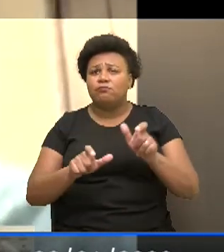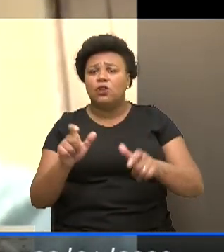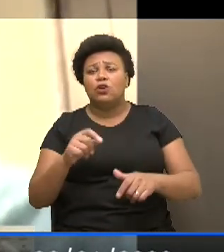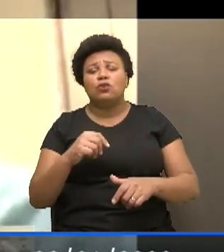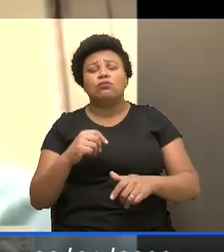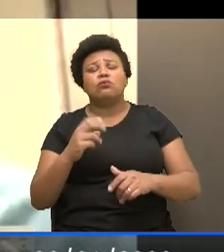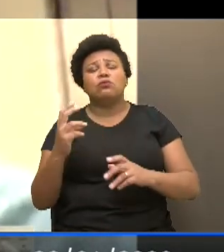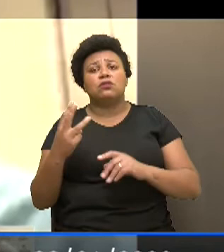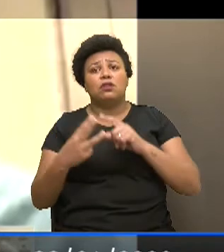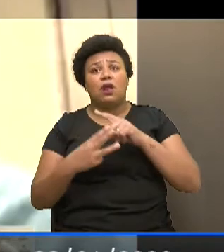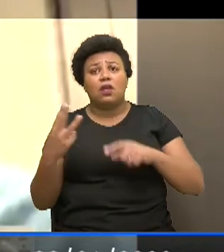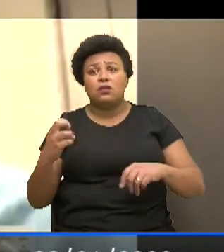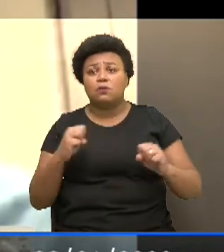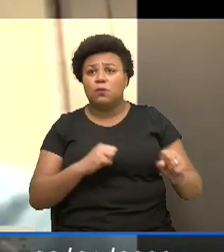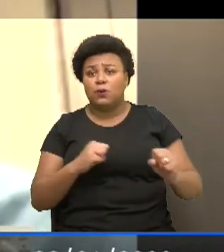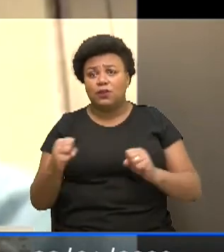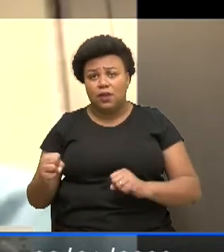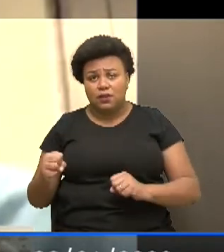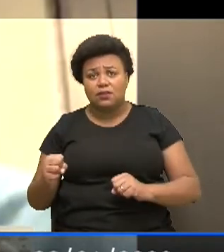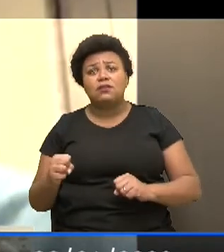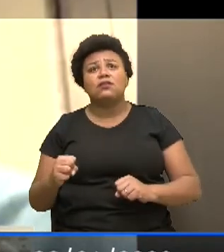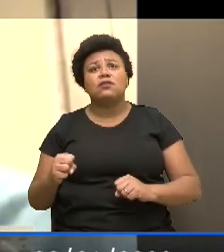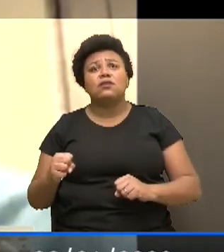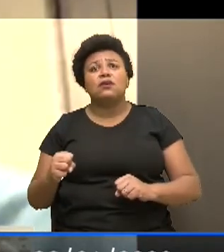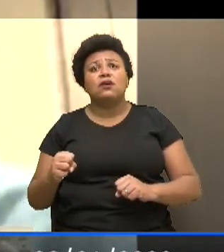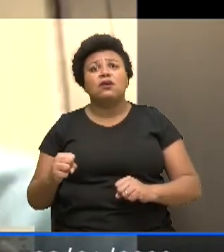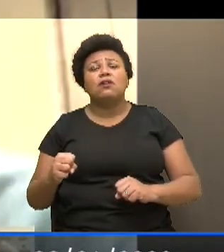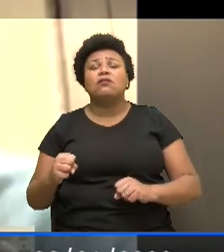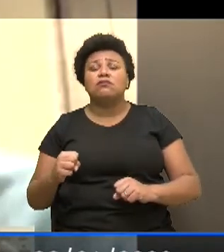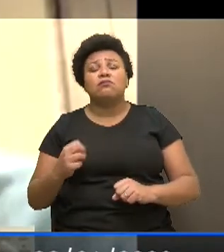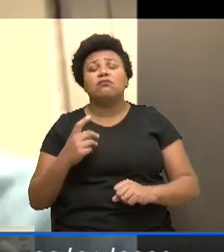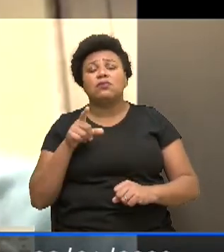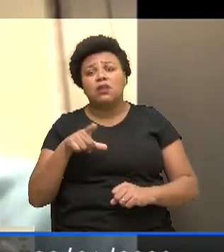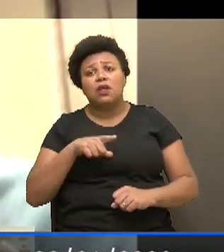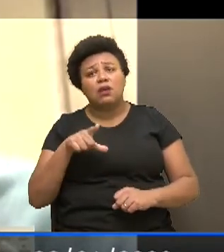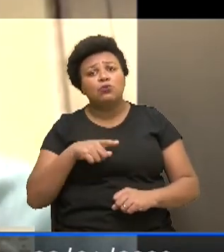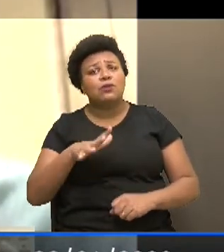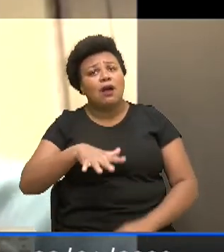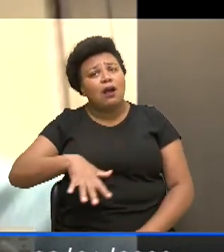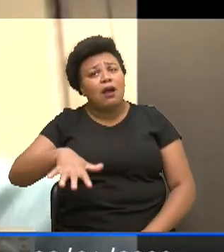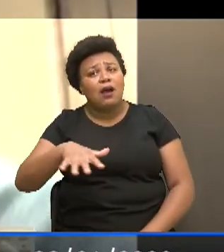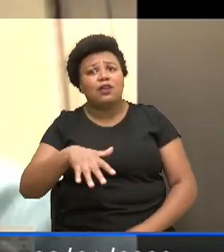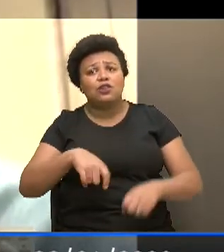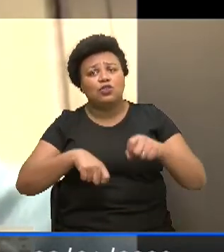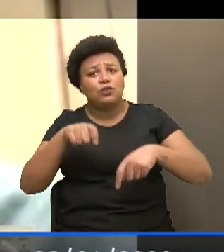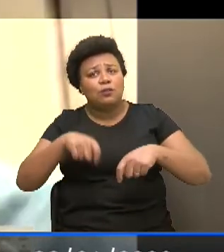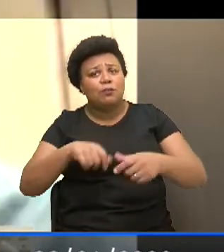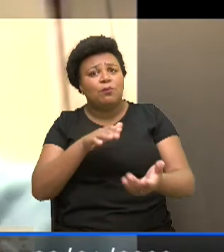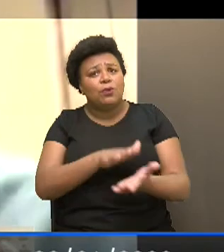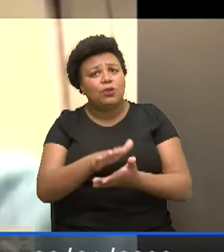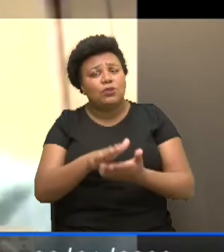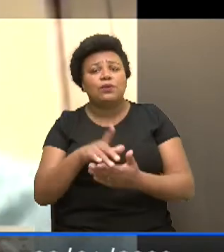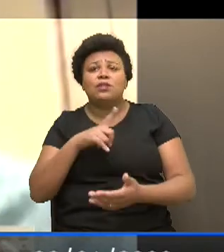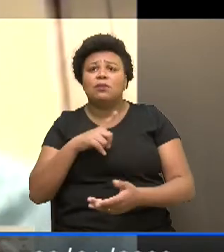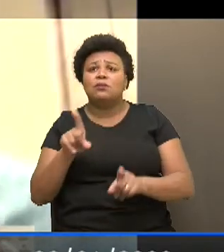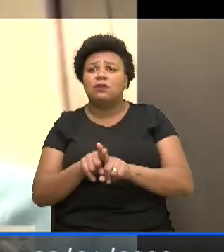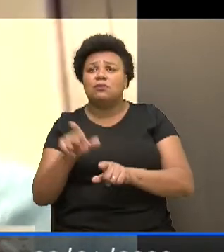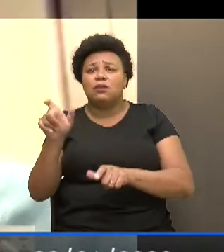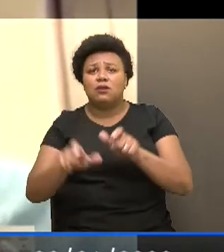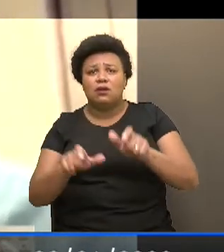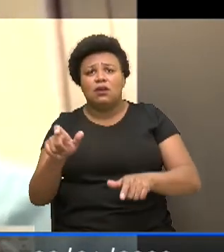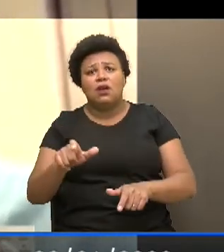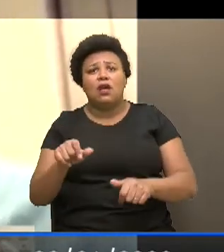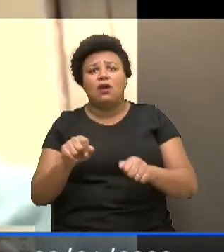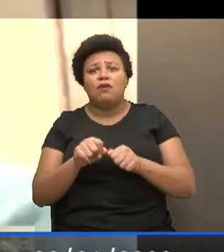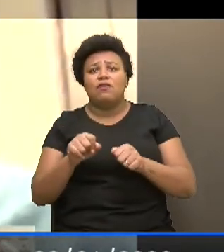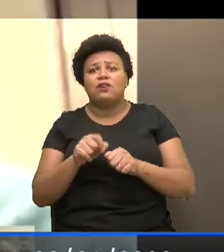poderes, legislativo, executivo, judiciário nessa reunião. Temos os setores produtivos, temos os trabalhadores, né? Eu vou fazer